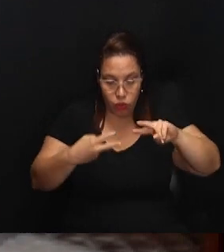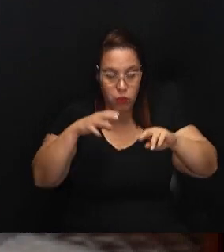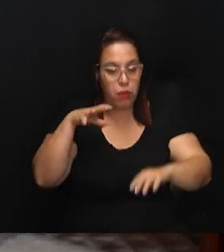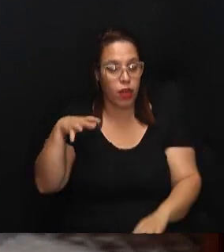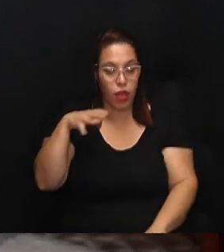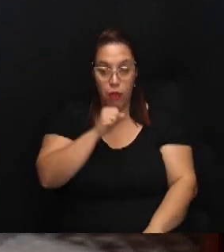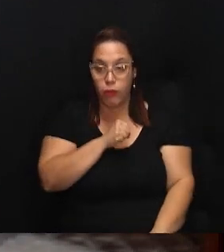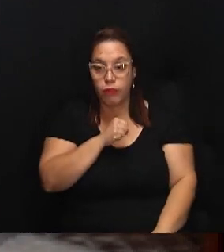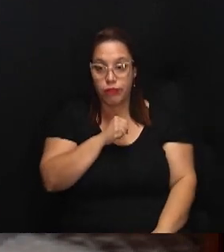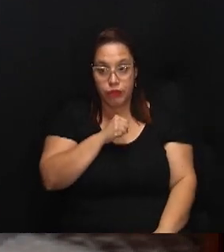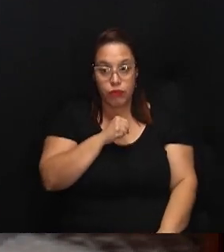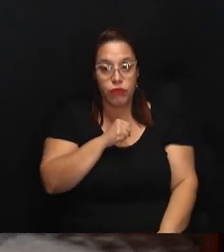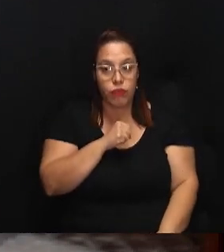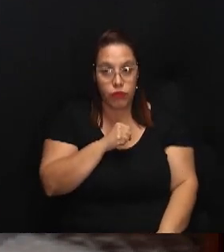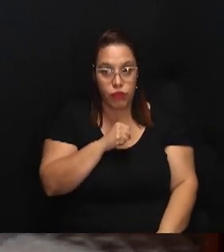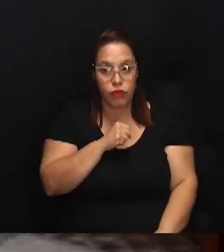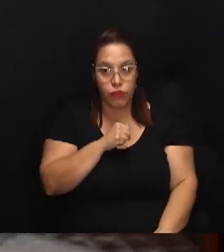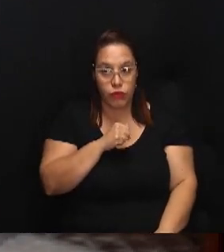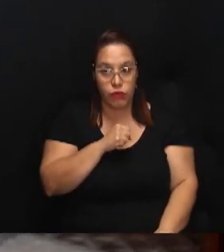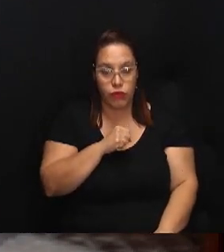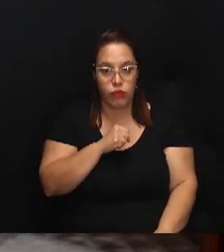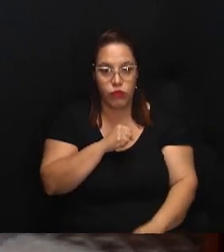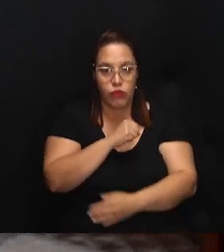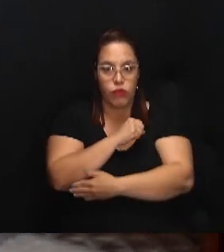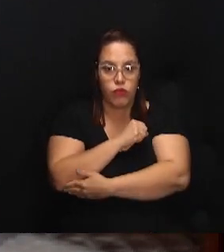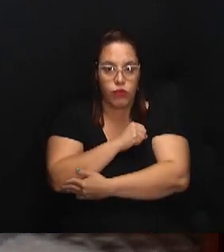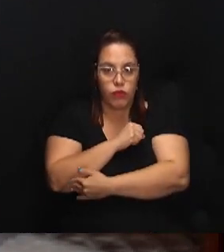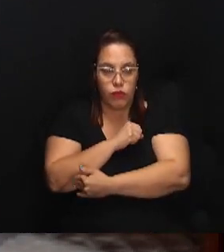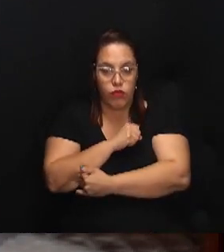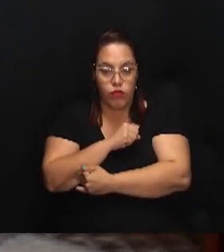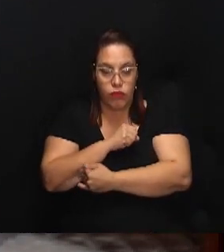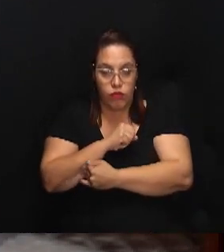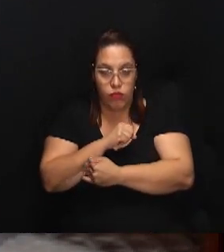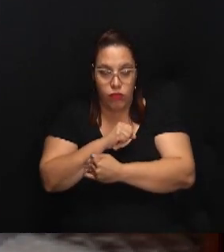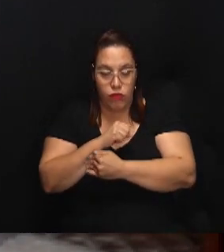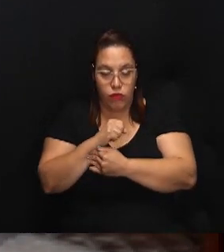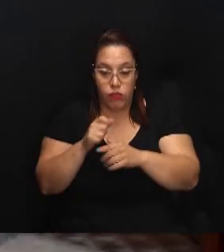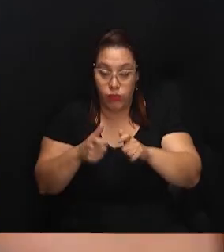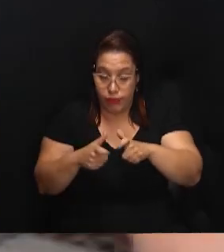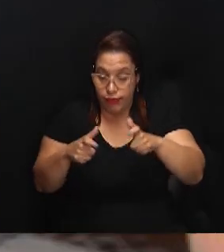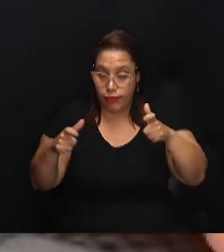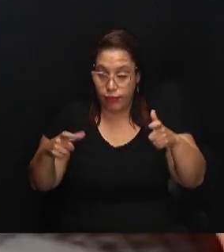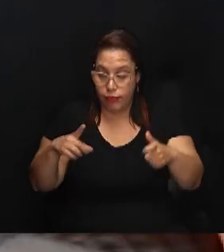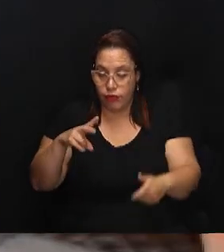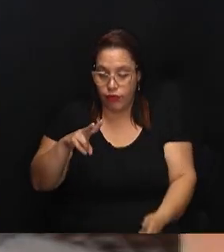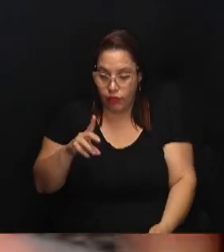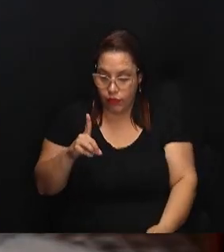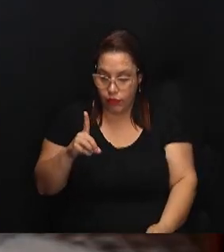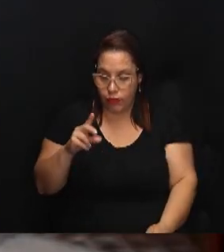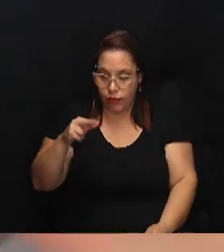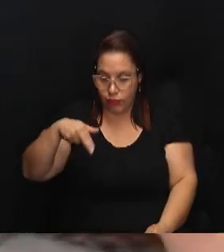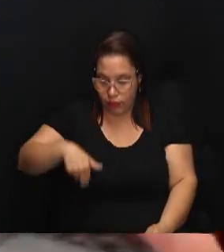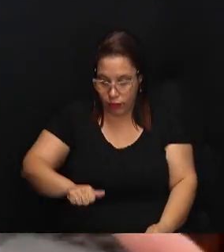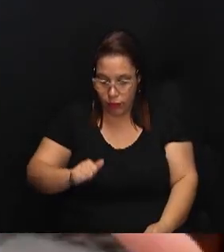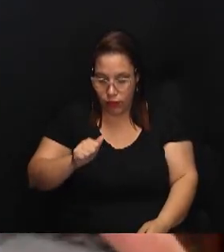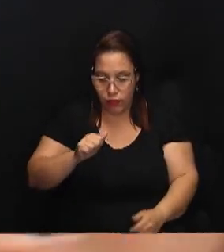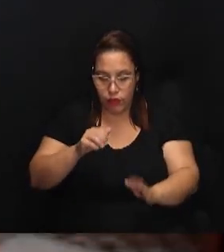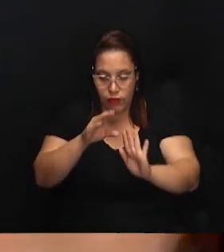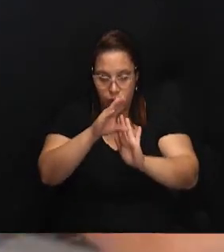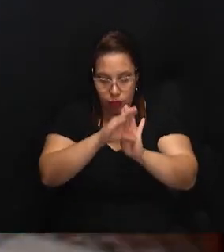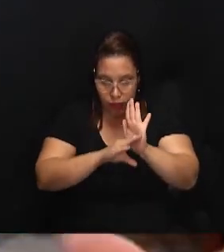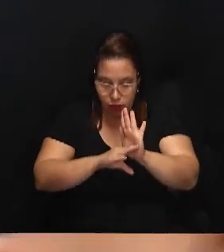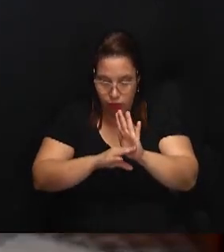dados moleculares mais rápido, para que então a gente conseguisse ter uma maior quantidade, né, de